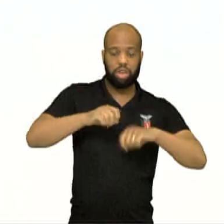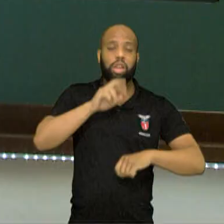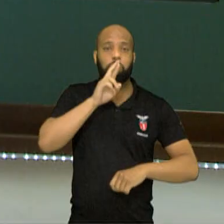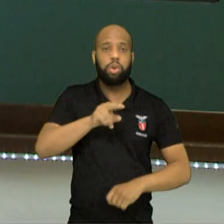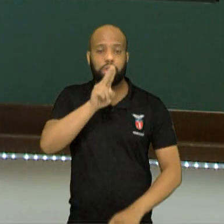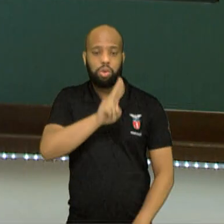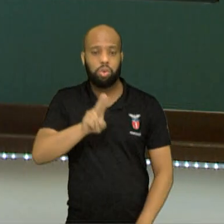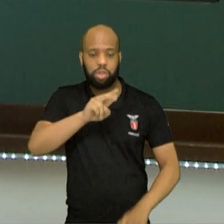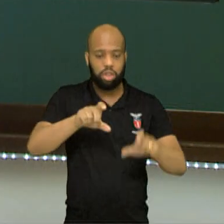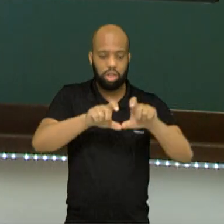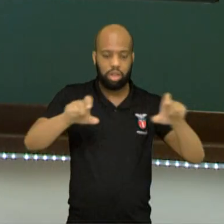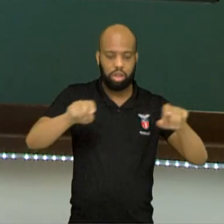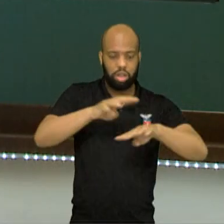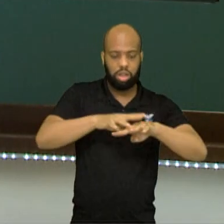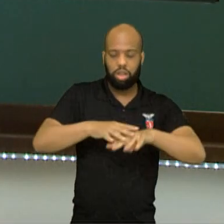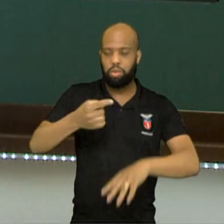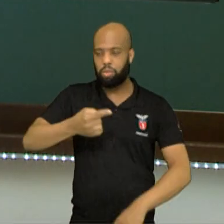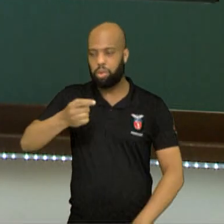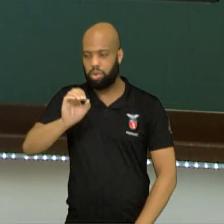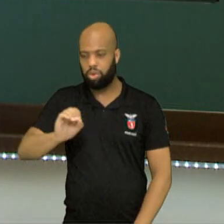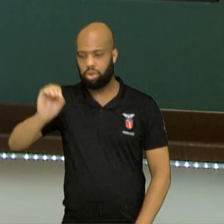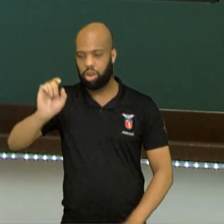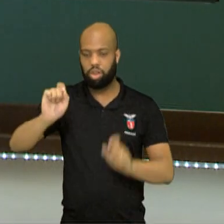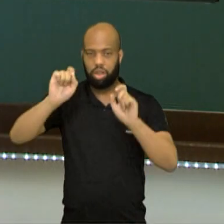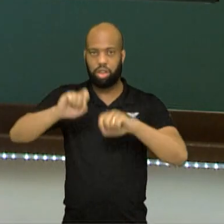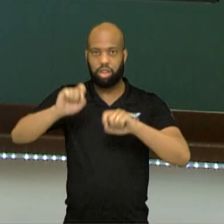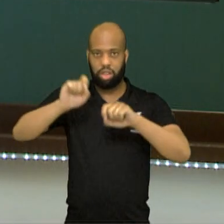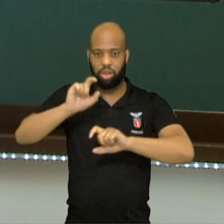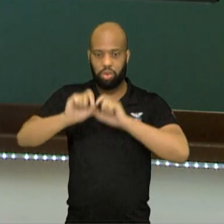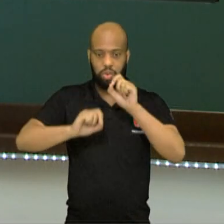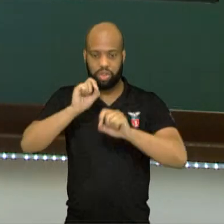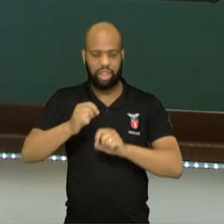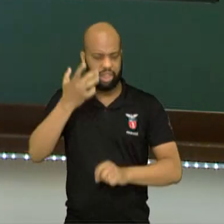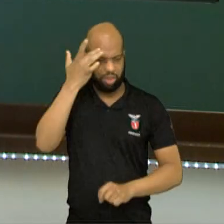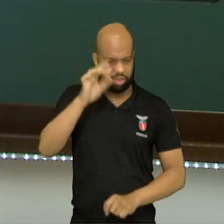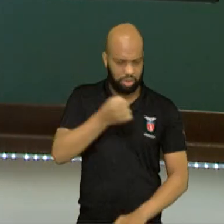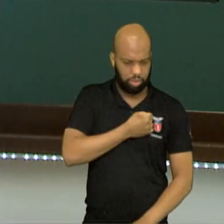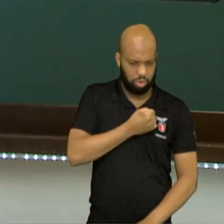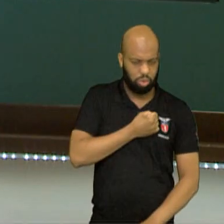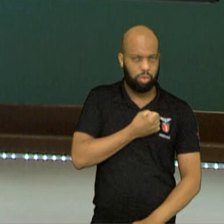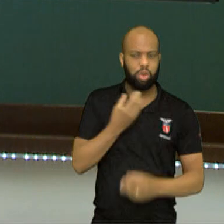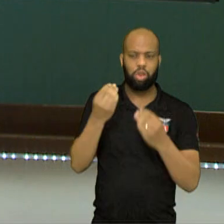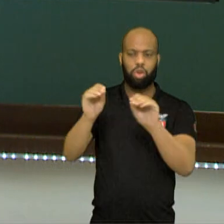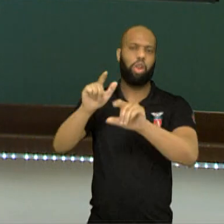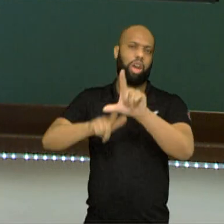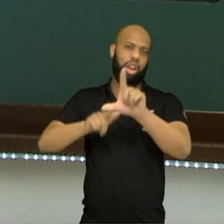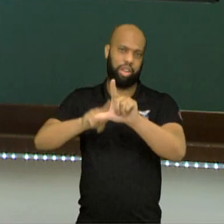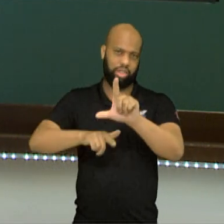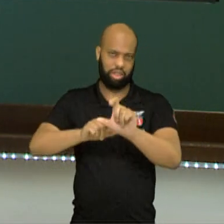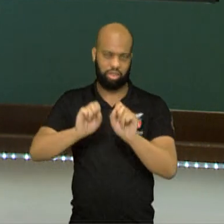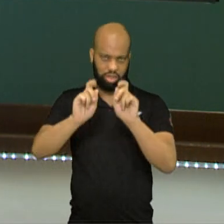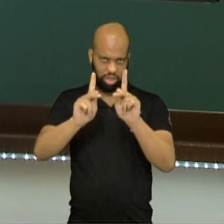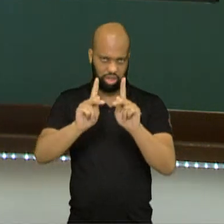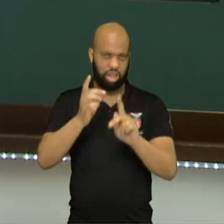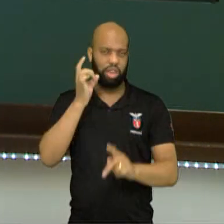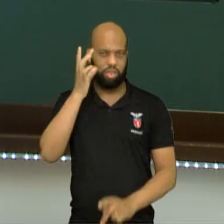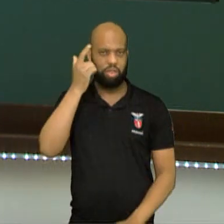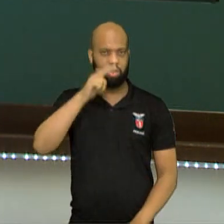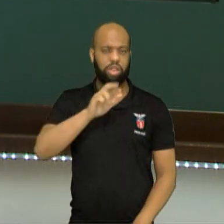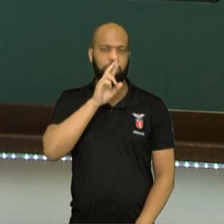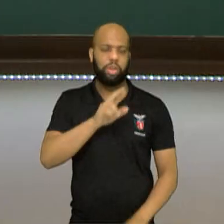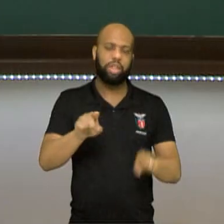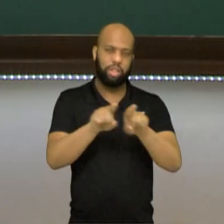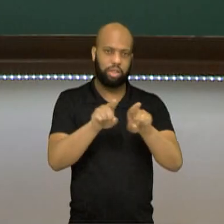fazendo uso da equação do primeiro grau. Basta substituir o valor desconhecido por um símbolo ou uma letra, ok? E fica bem legal